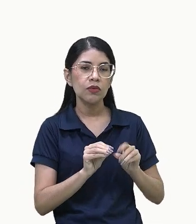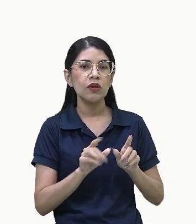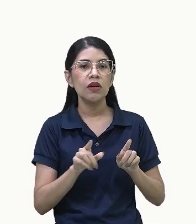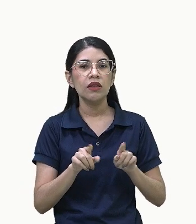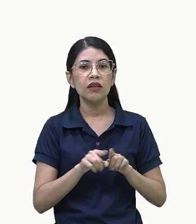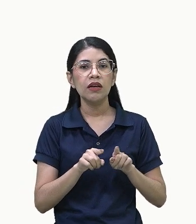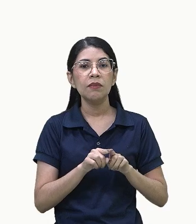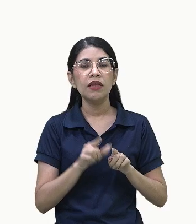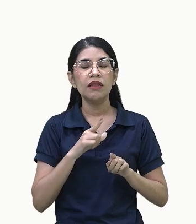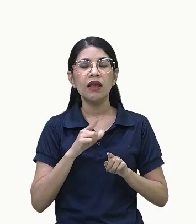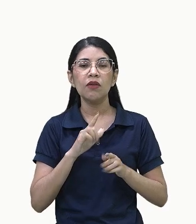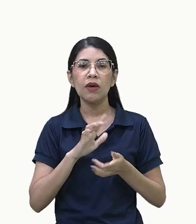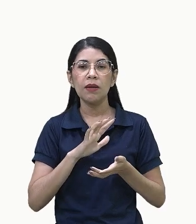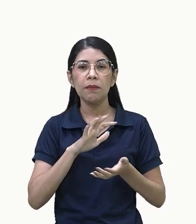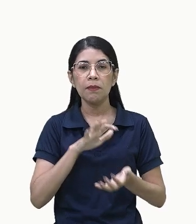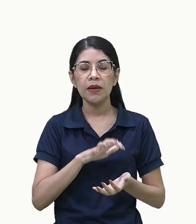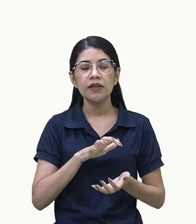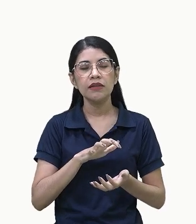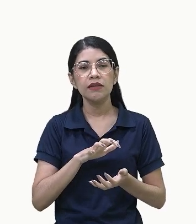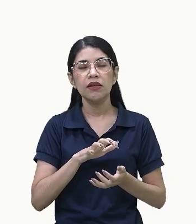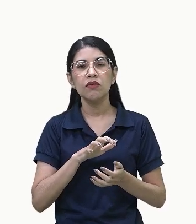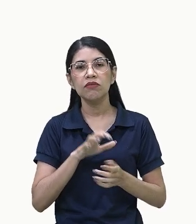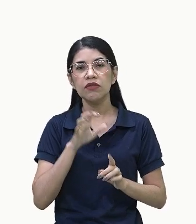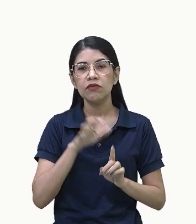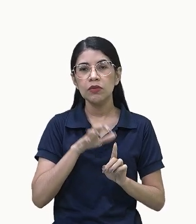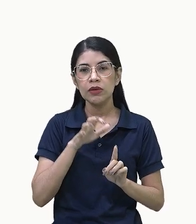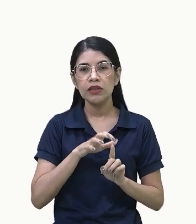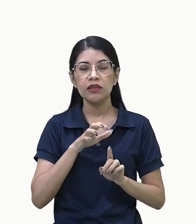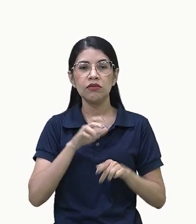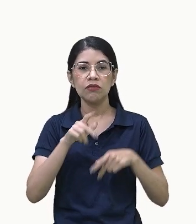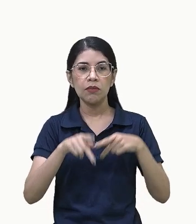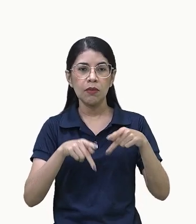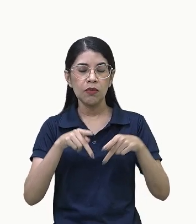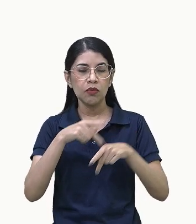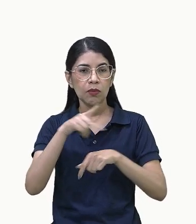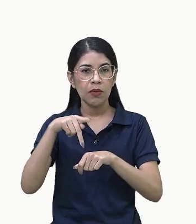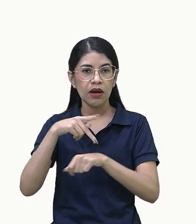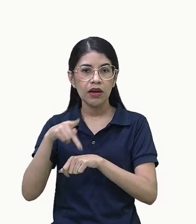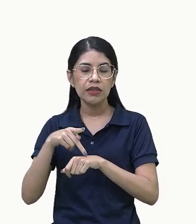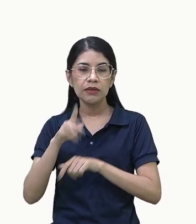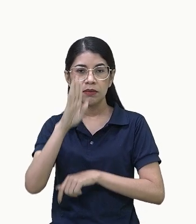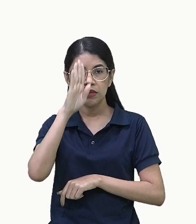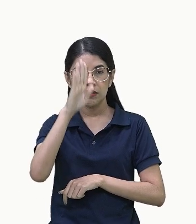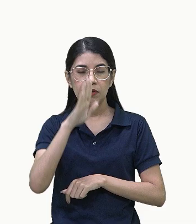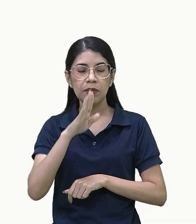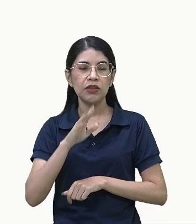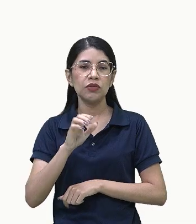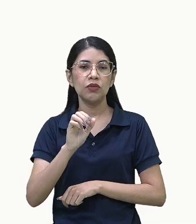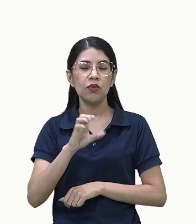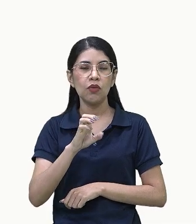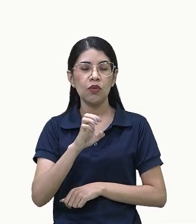a infraestrutura dos países vizinhos, especialmente no chamado Corredor